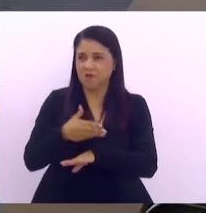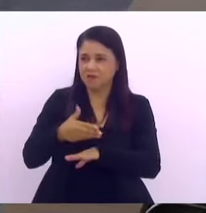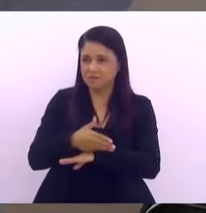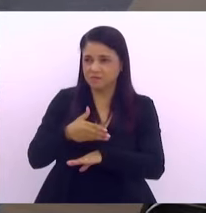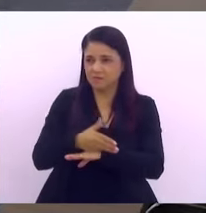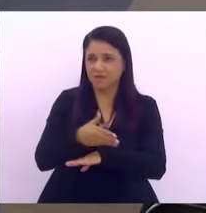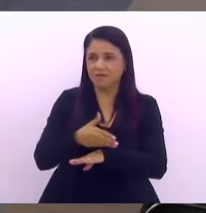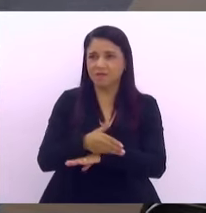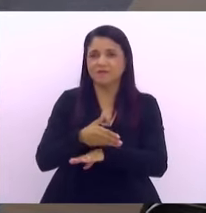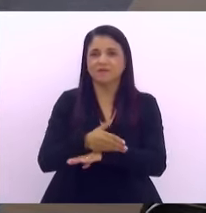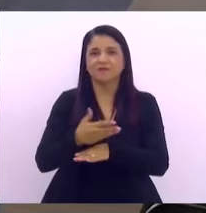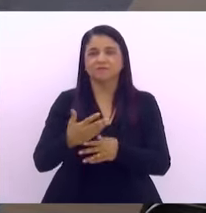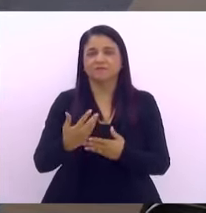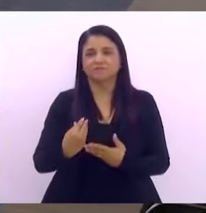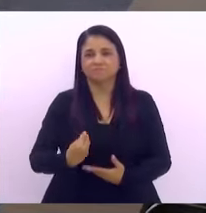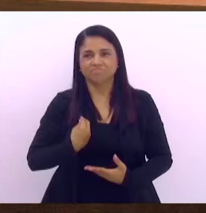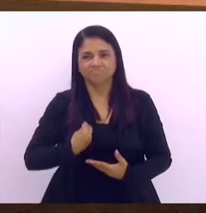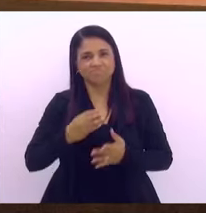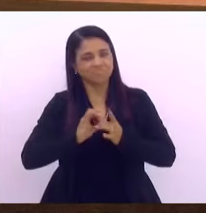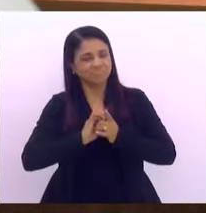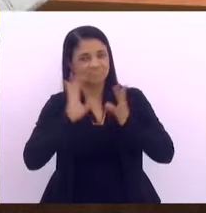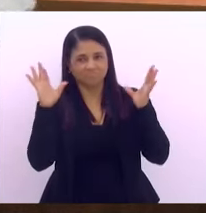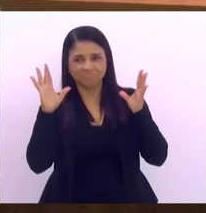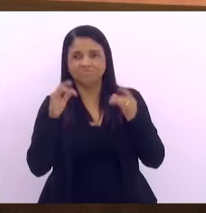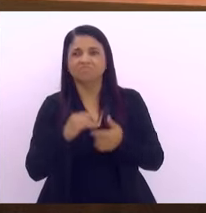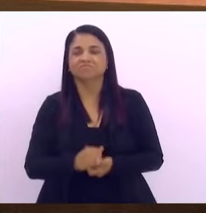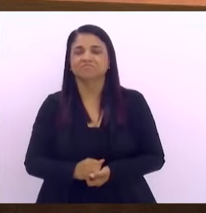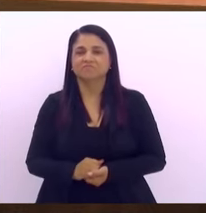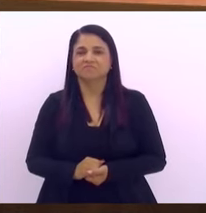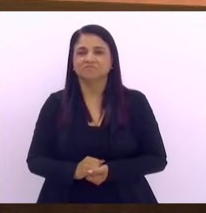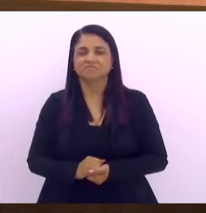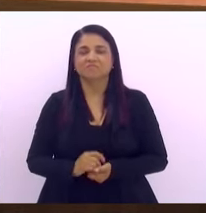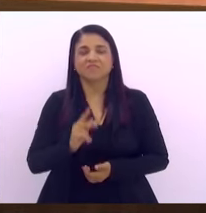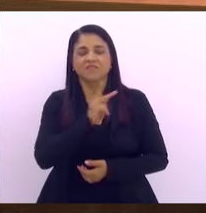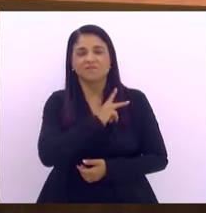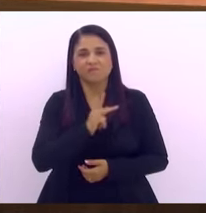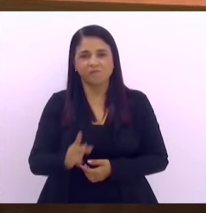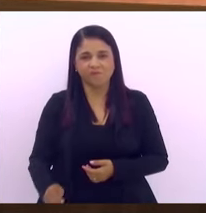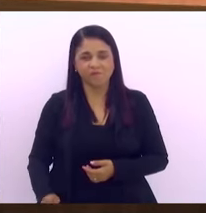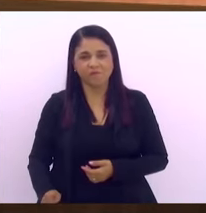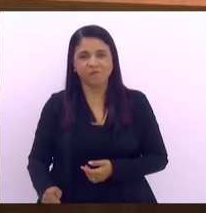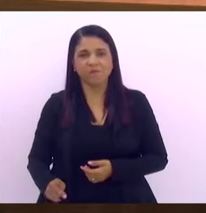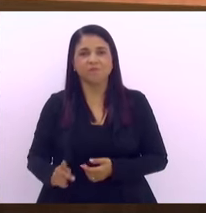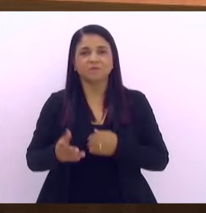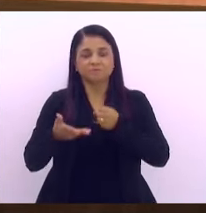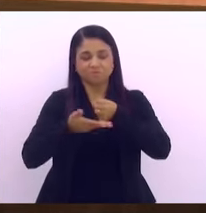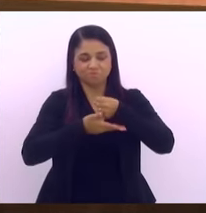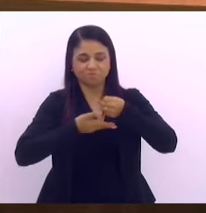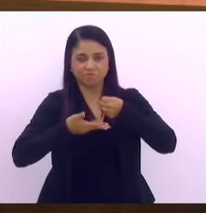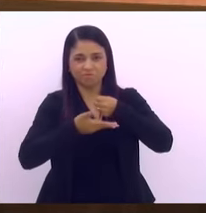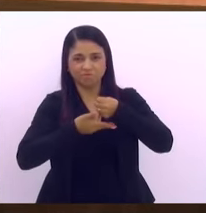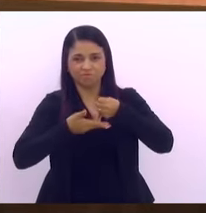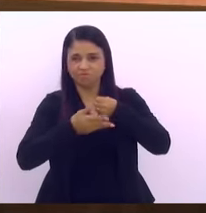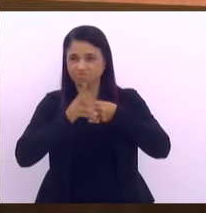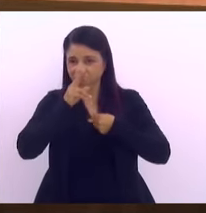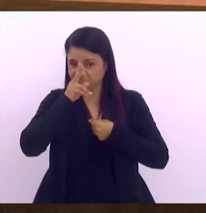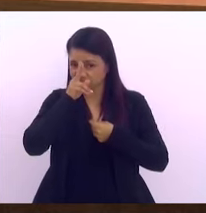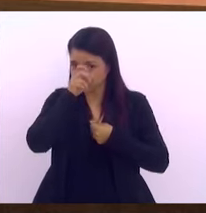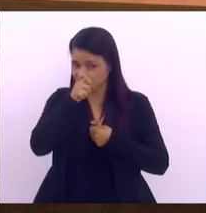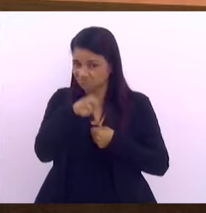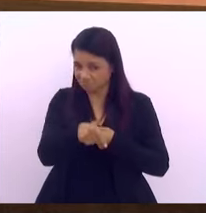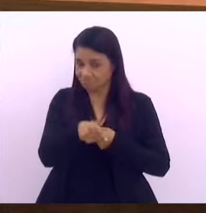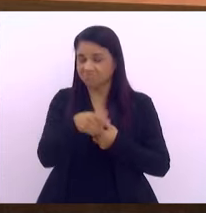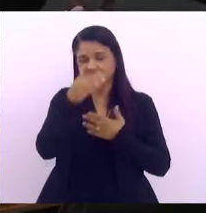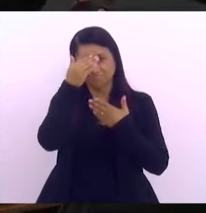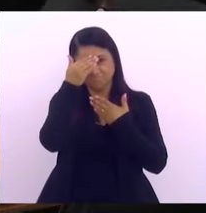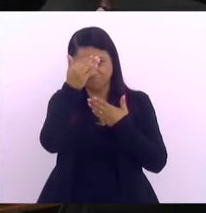conosco, fique à vontade. E, presidente Aju, a base vem forte, hein? Muito